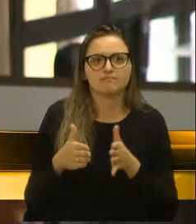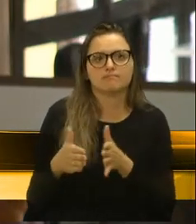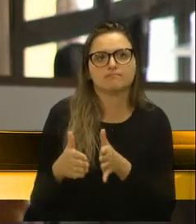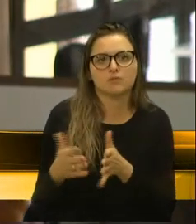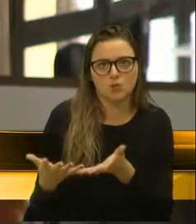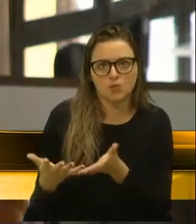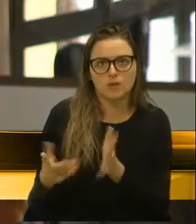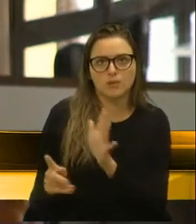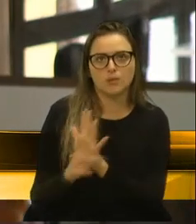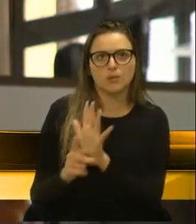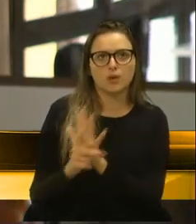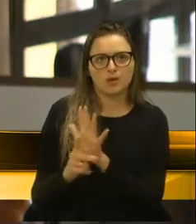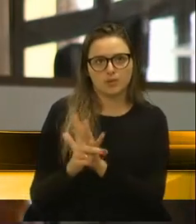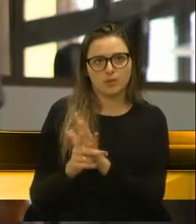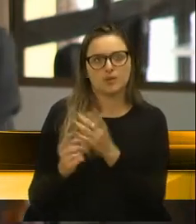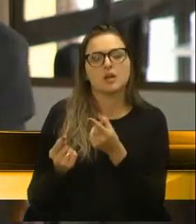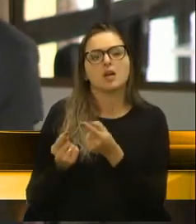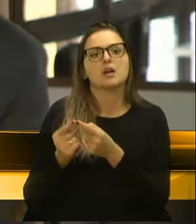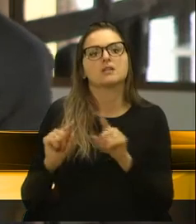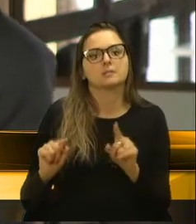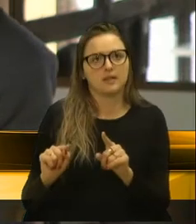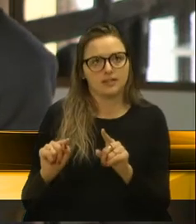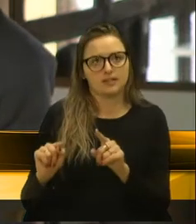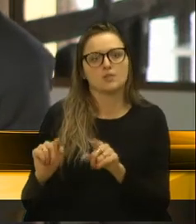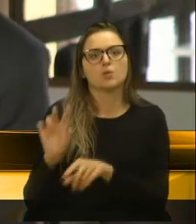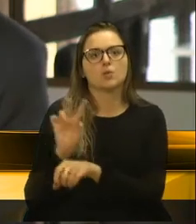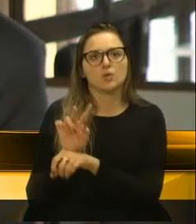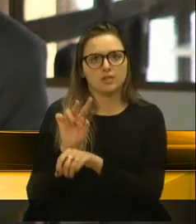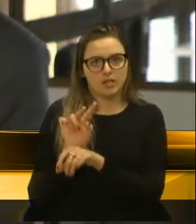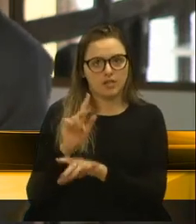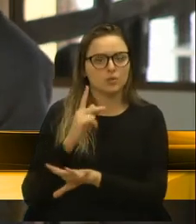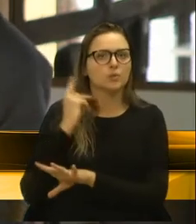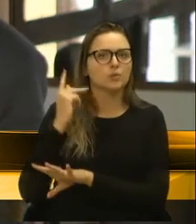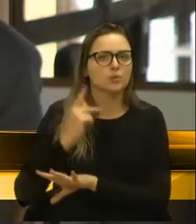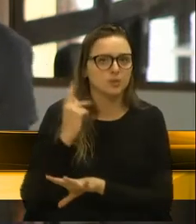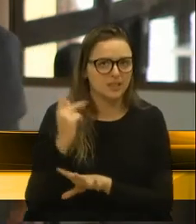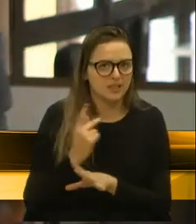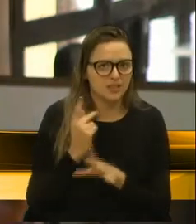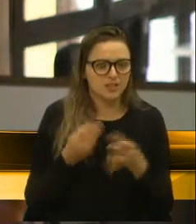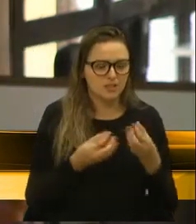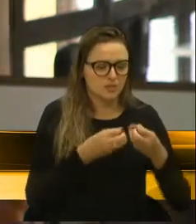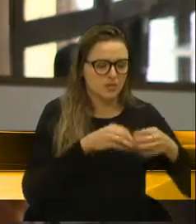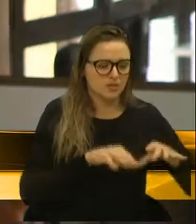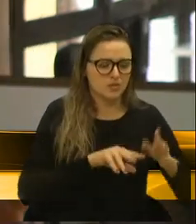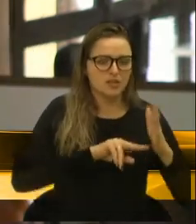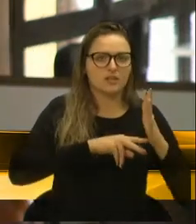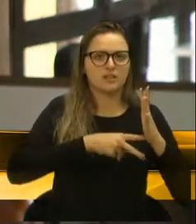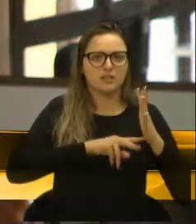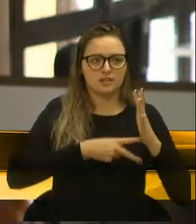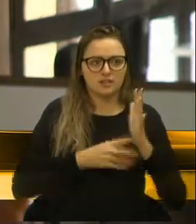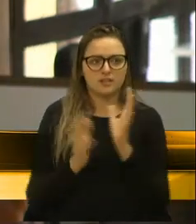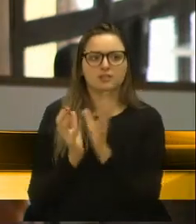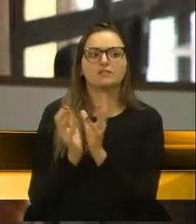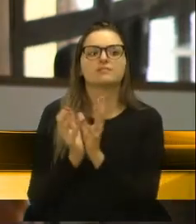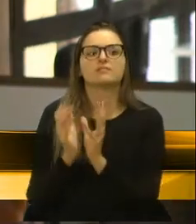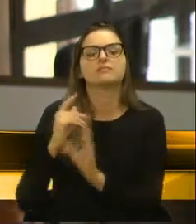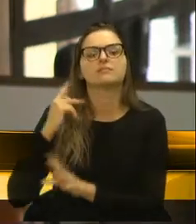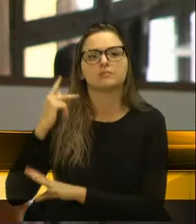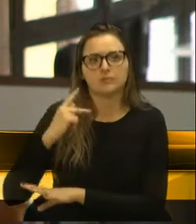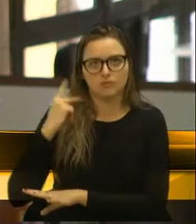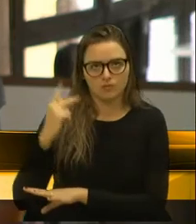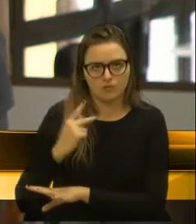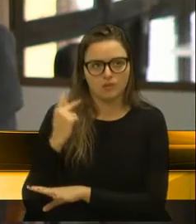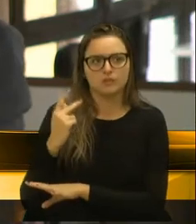Então, no ambiente de pregação da antipolítica, da criminalização dos partidos, dos sindicatos, nasce